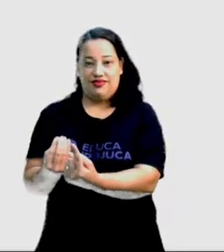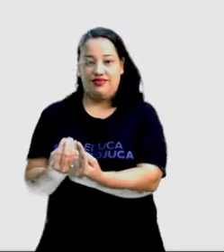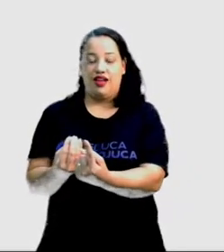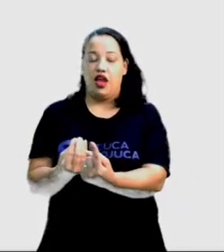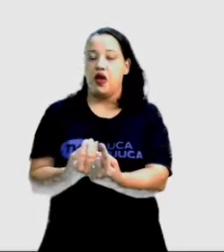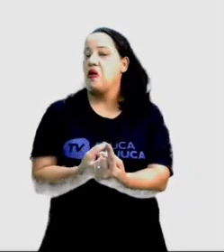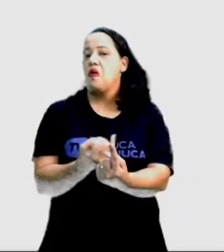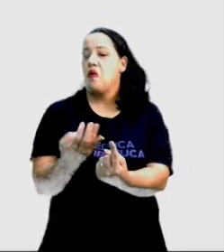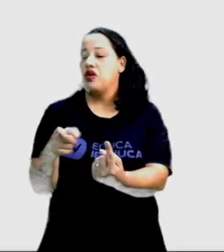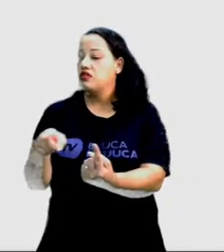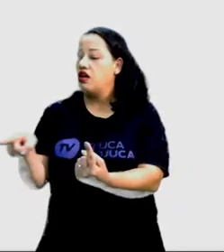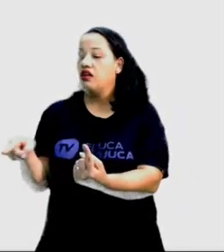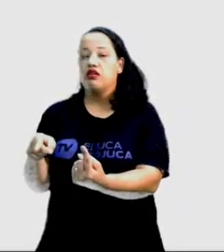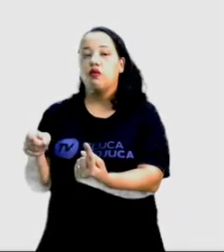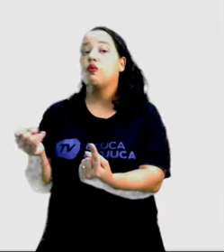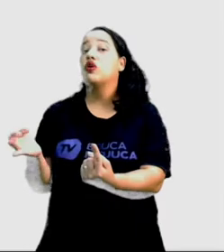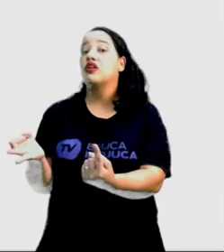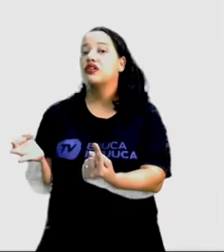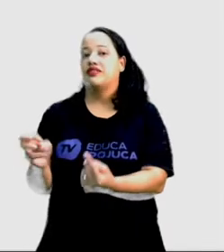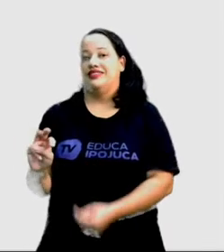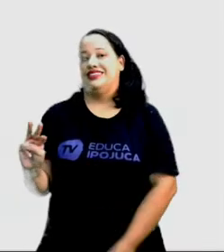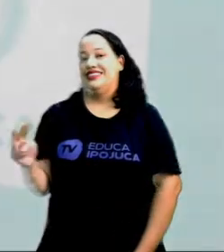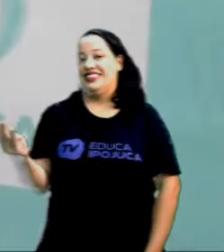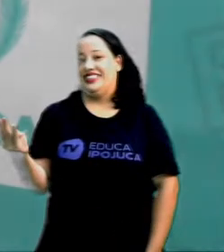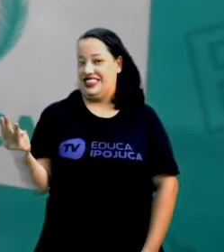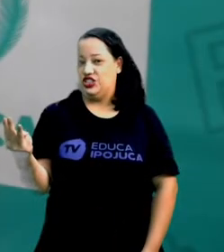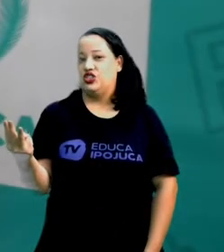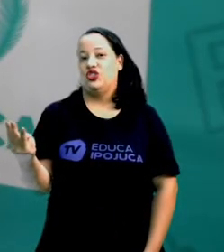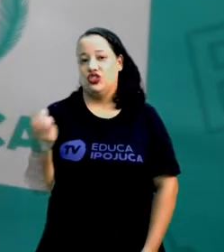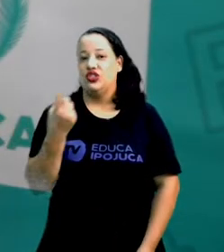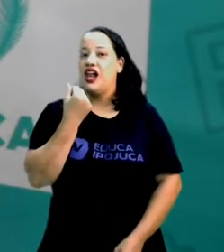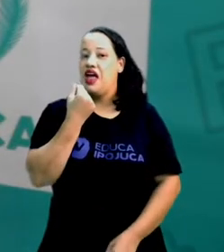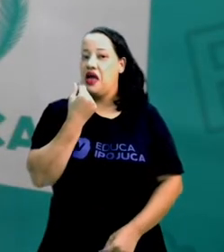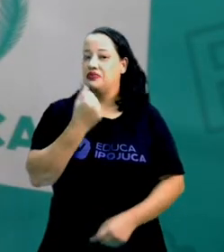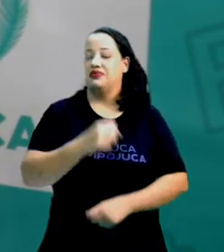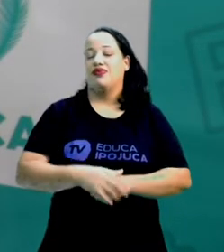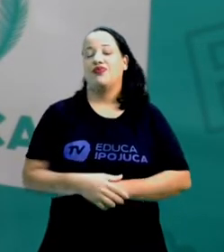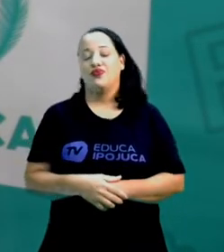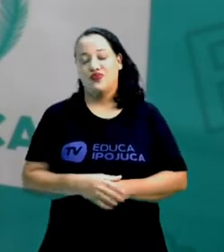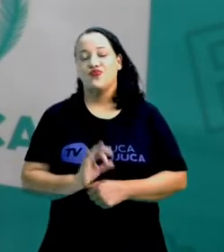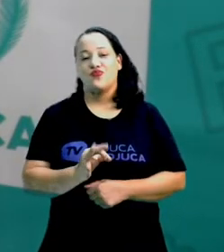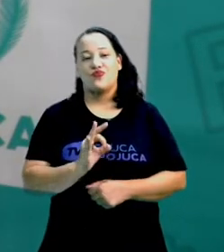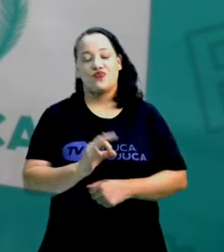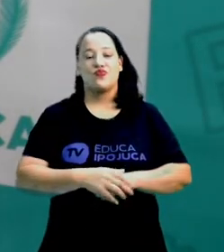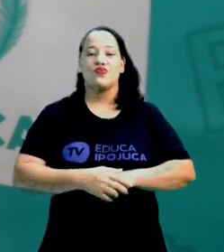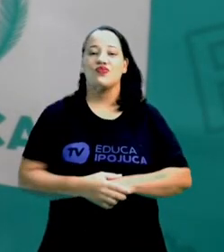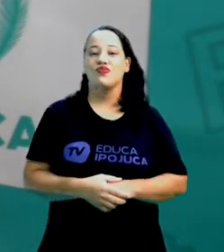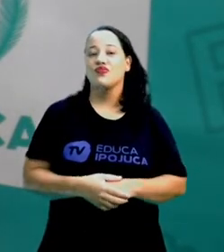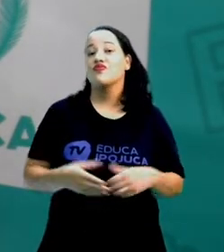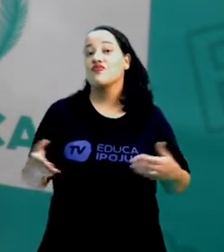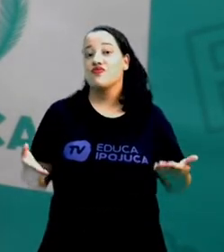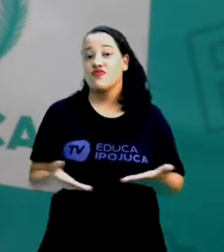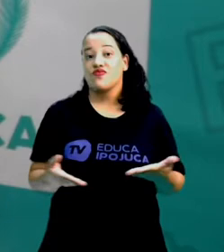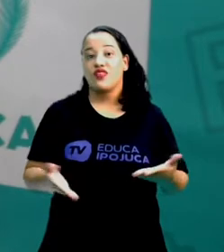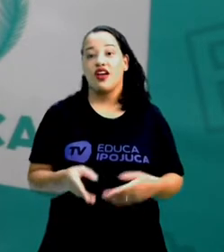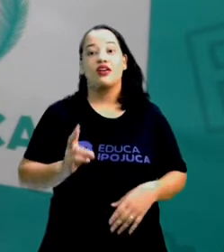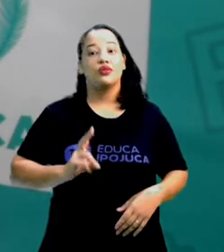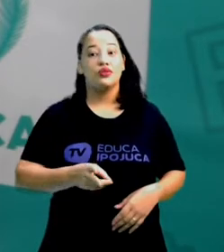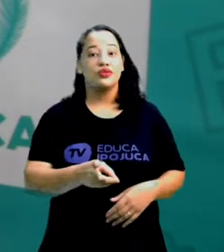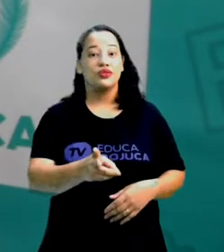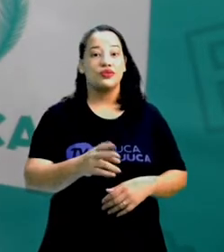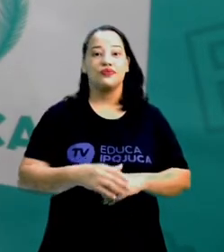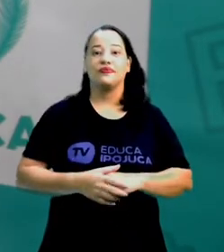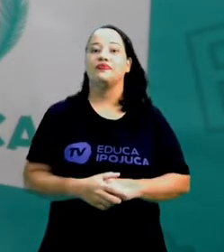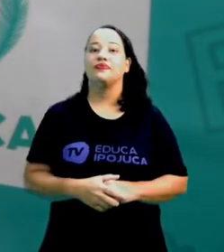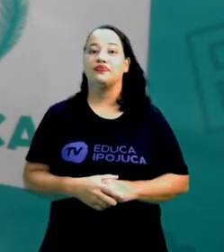crianças? Muito bem. 3 lápis, isso mesmo. Vamos continuar